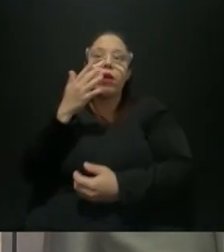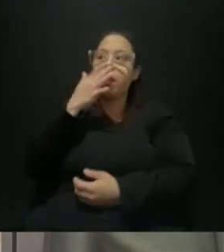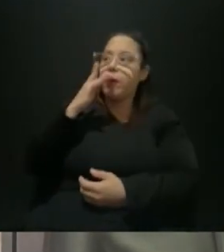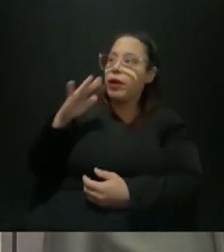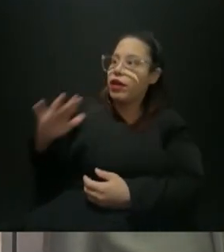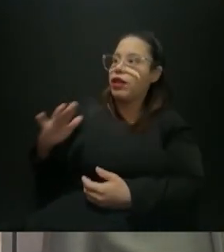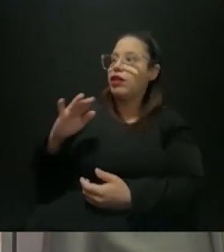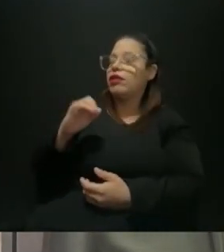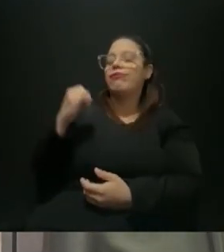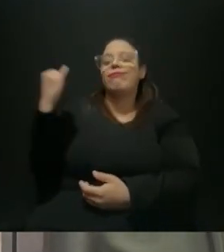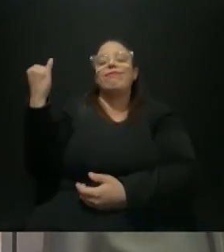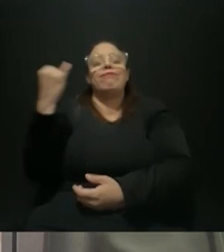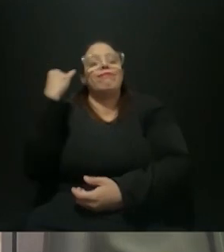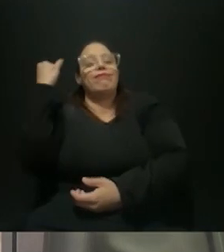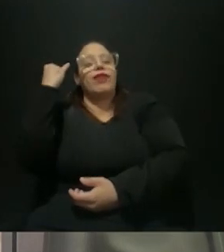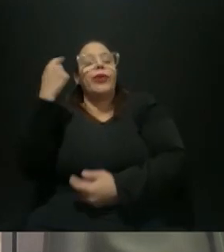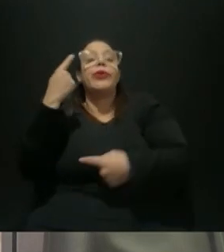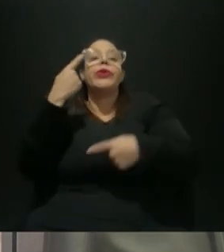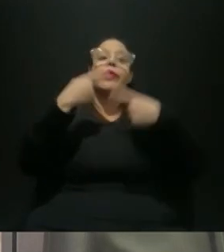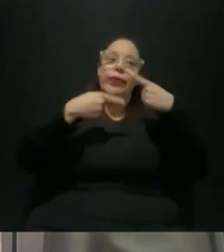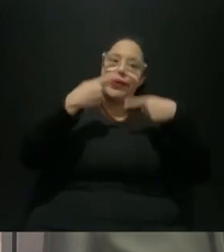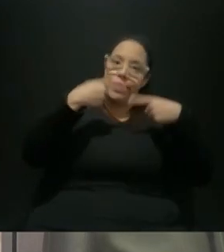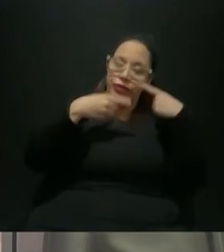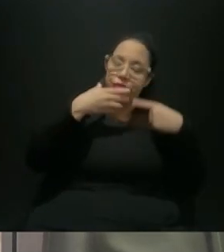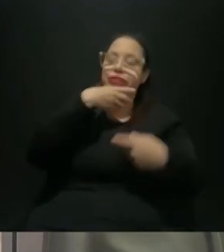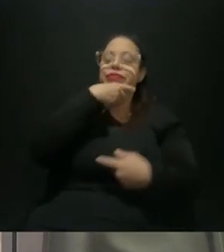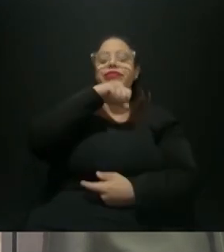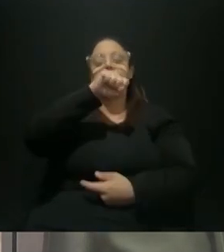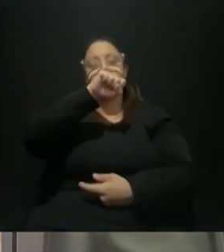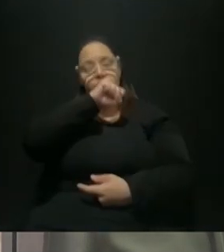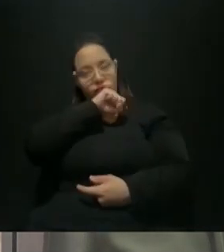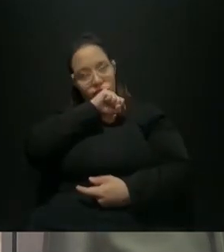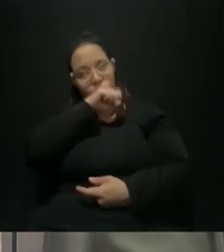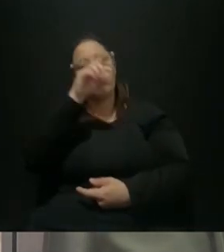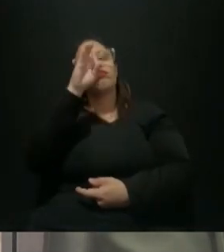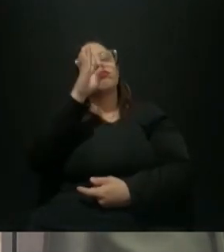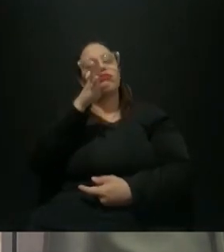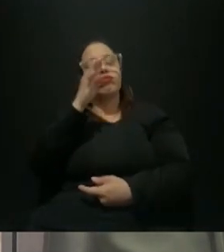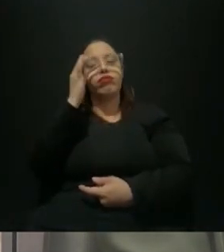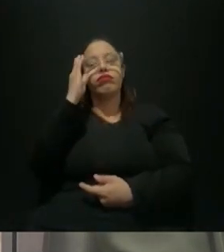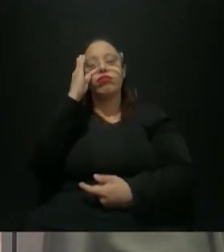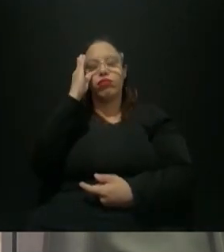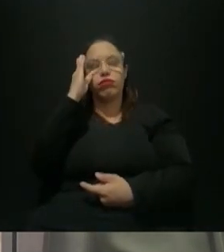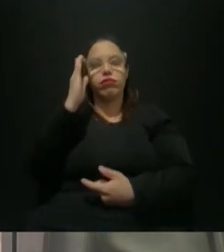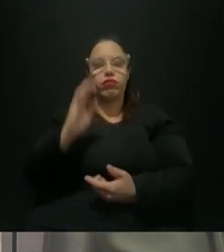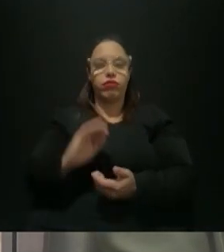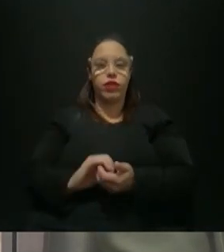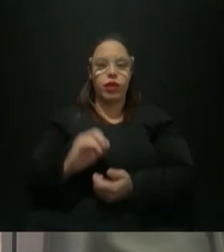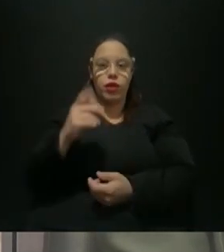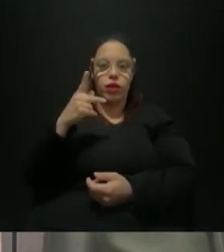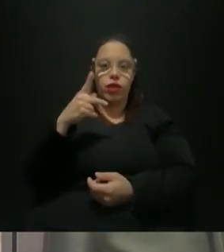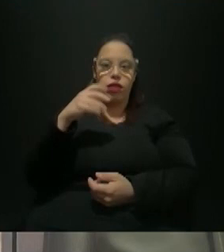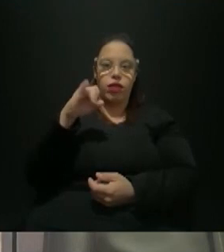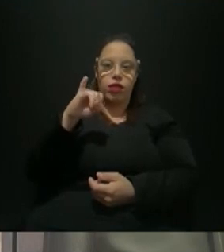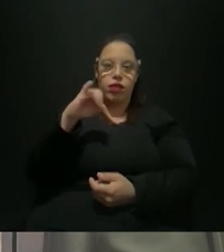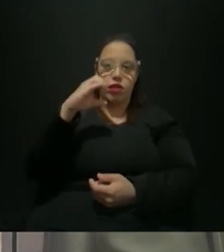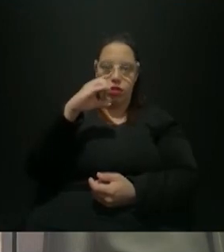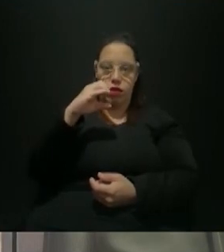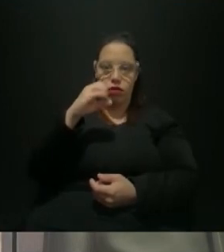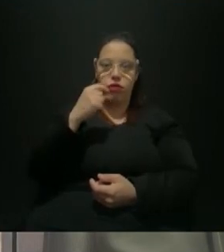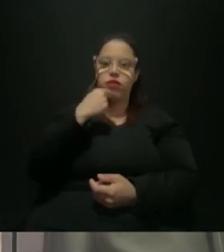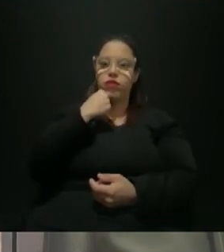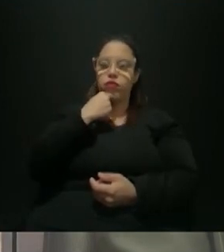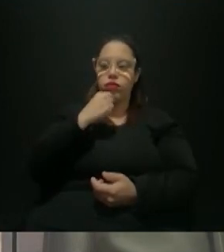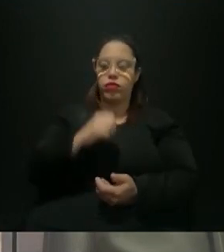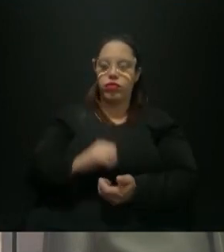gente discuta essa questão da paternidade. Inclusive, o PIC Campinas, a gente faz parte da